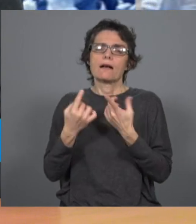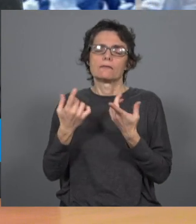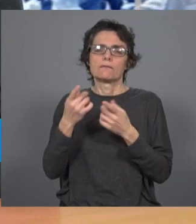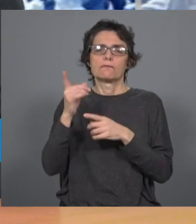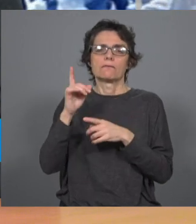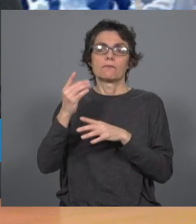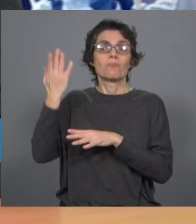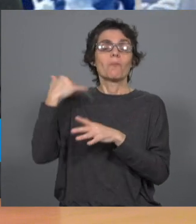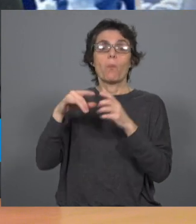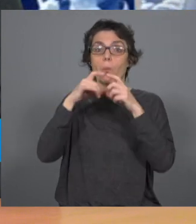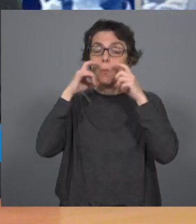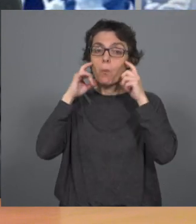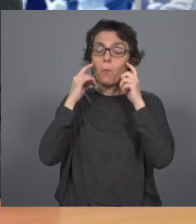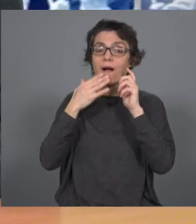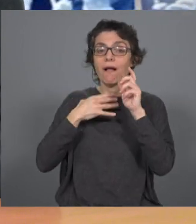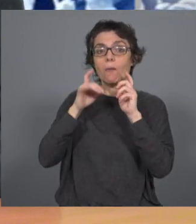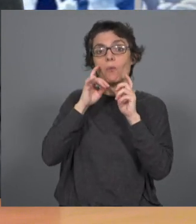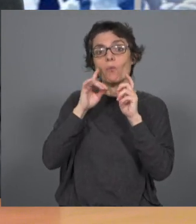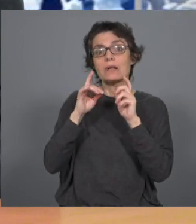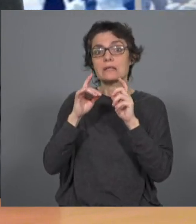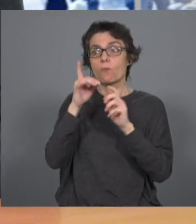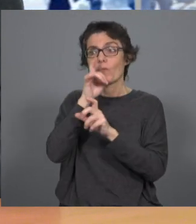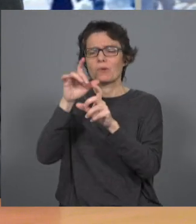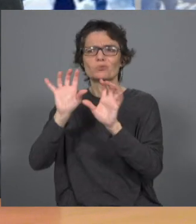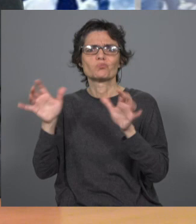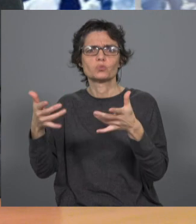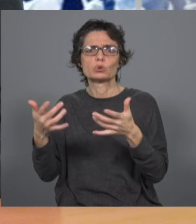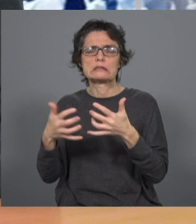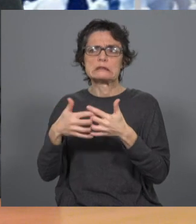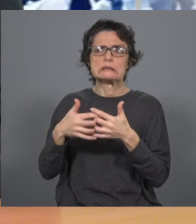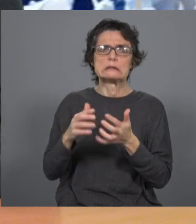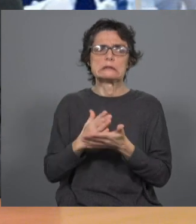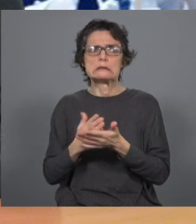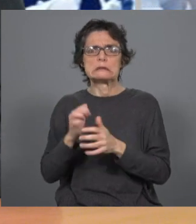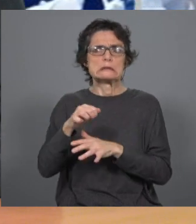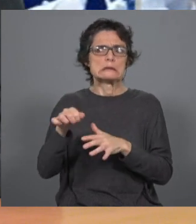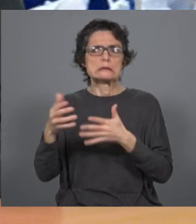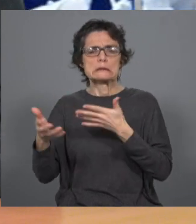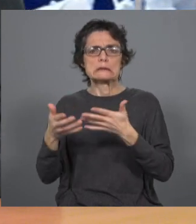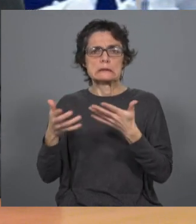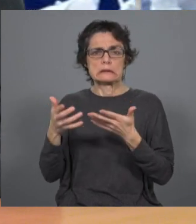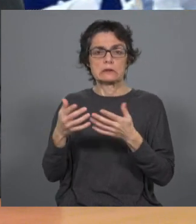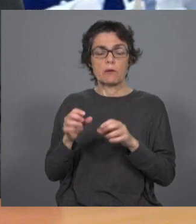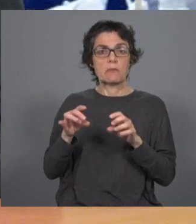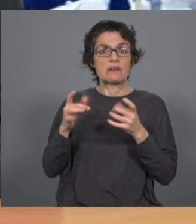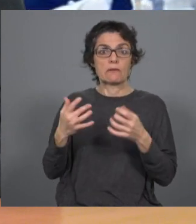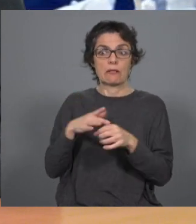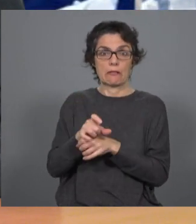da máscara como meio de proteção para evitar o contágio da Covid. Portanto,